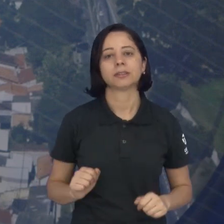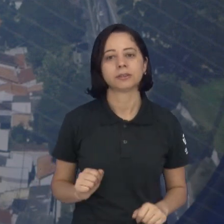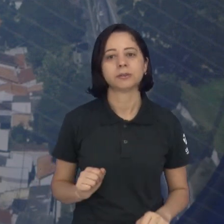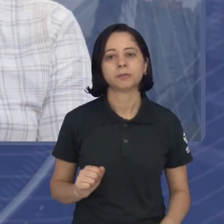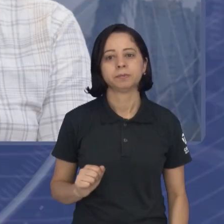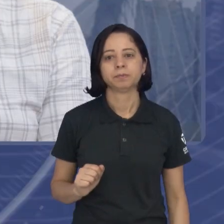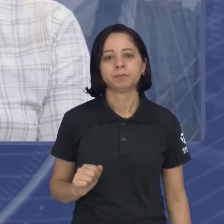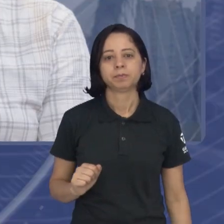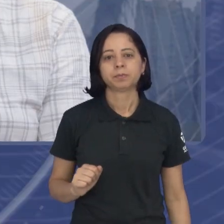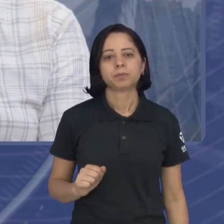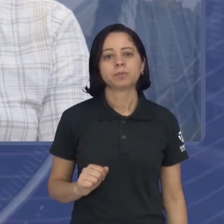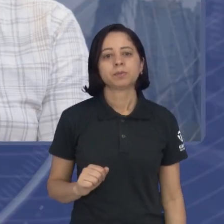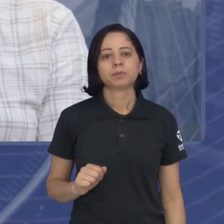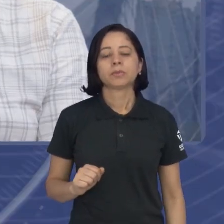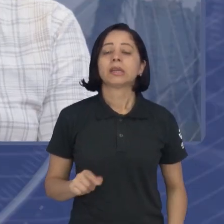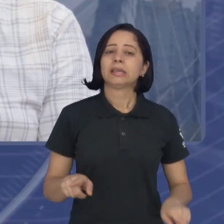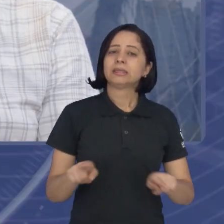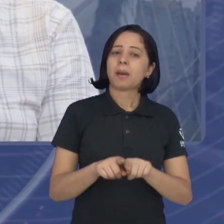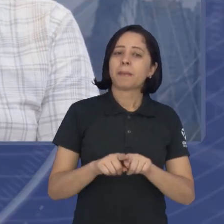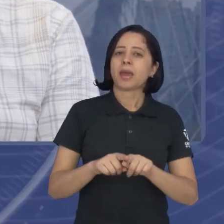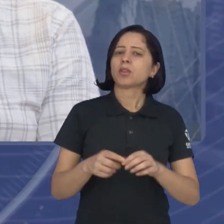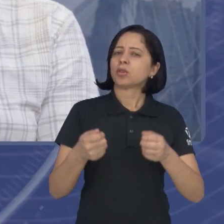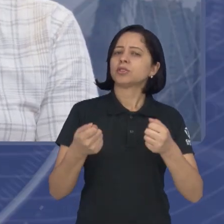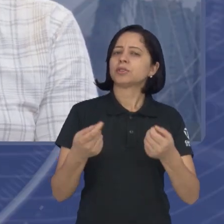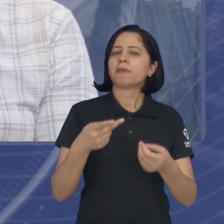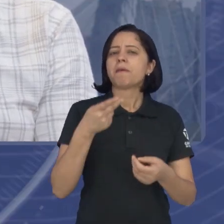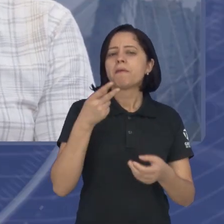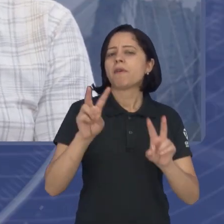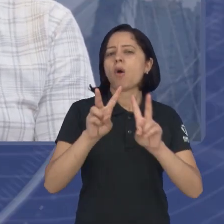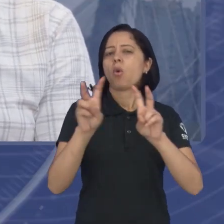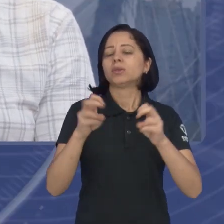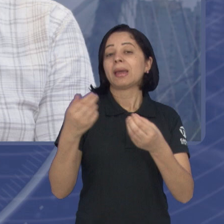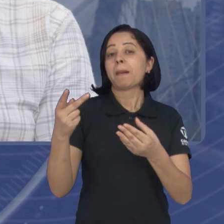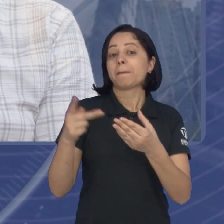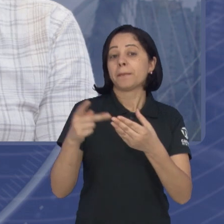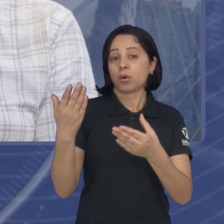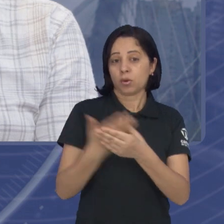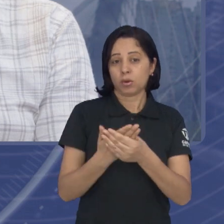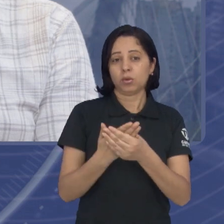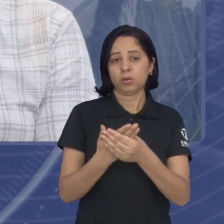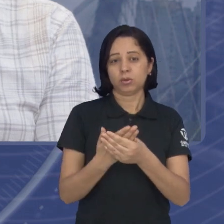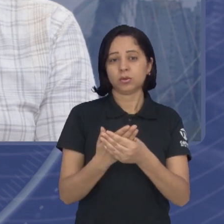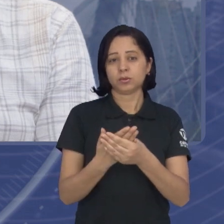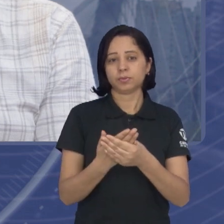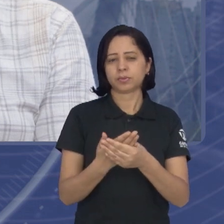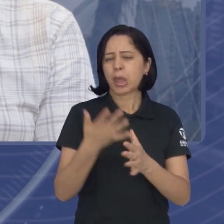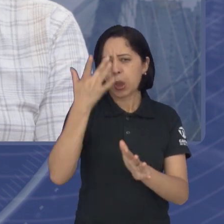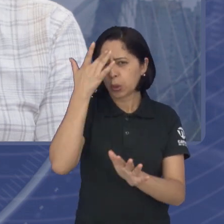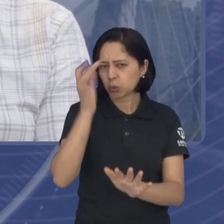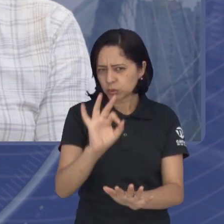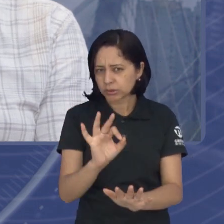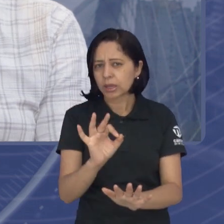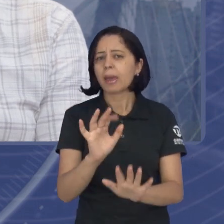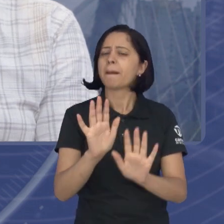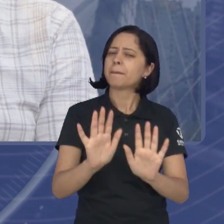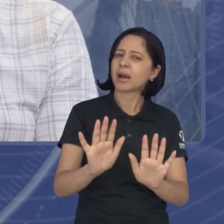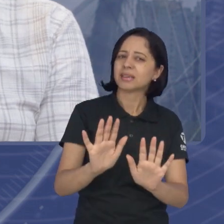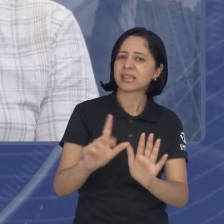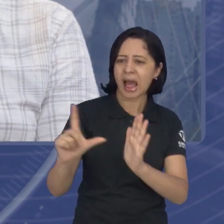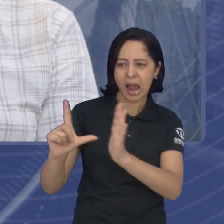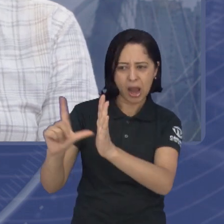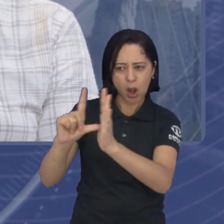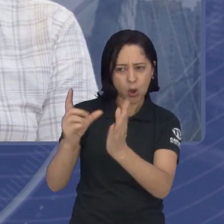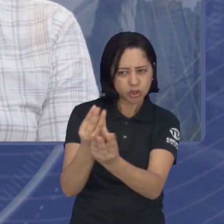a gente falou do Procon também, e as lojas, só reforçar, não sei se todas, mas muitas lojas hoje,